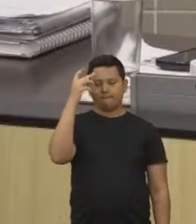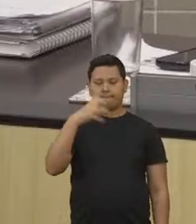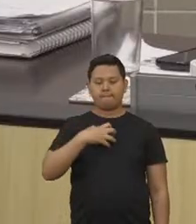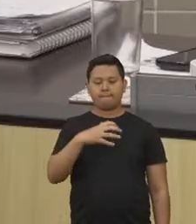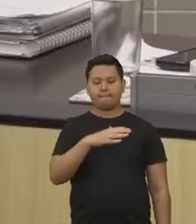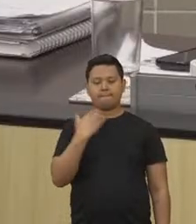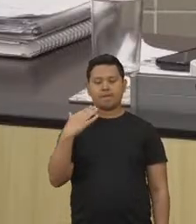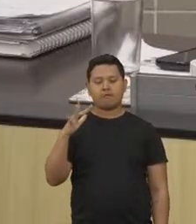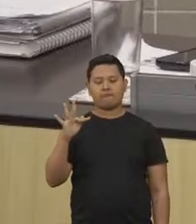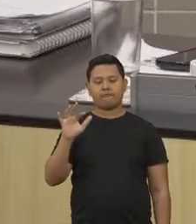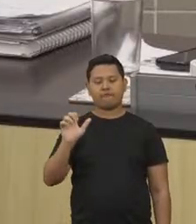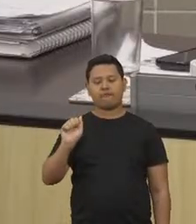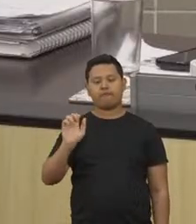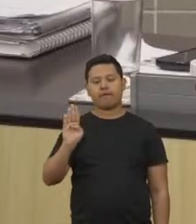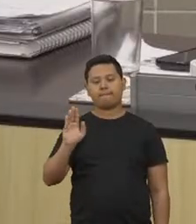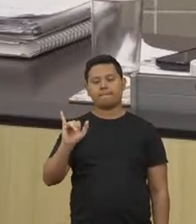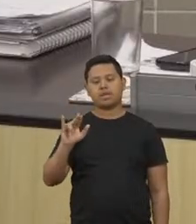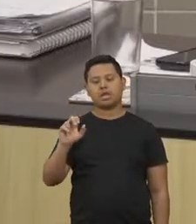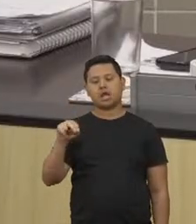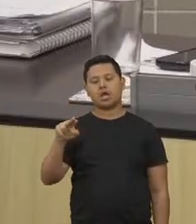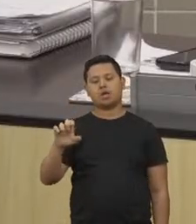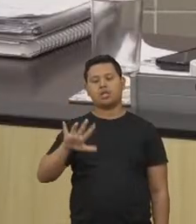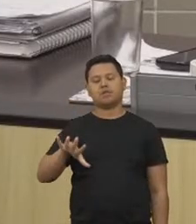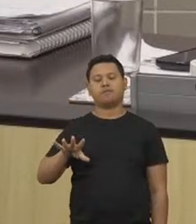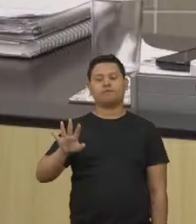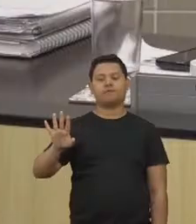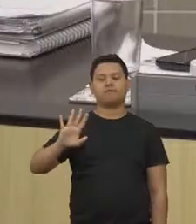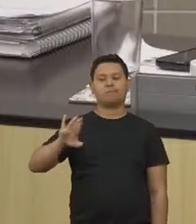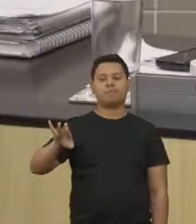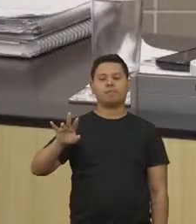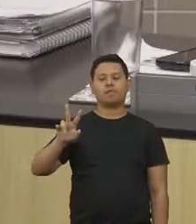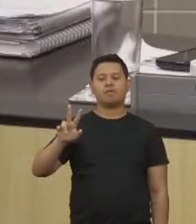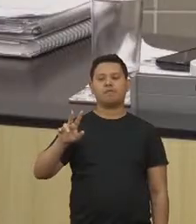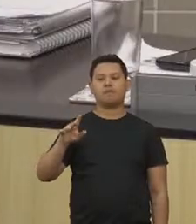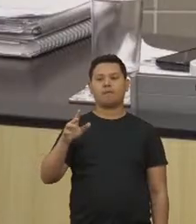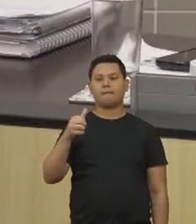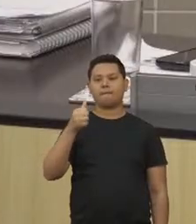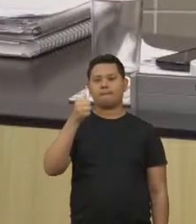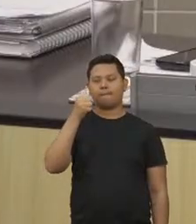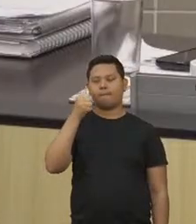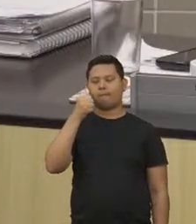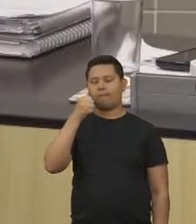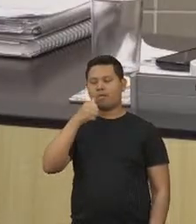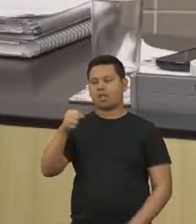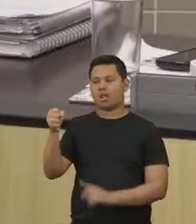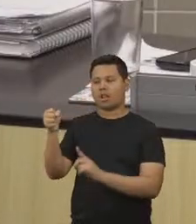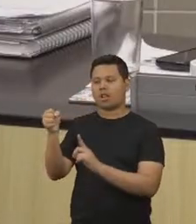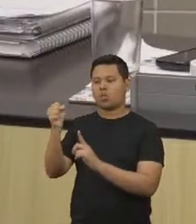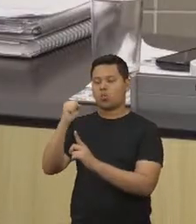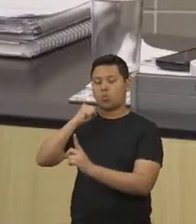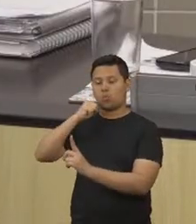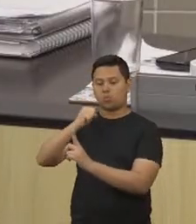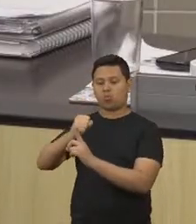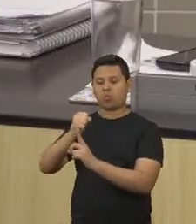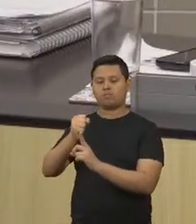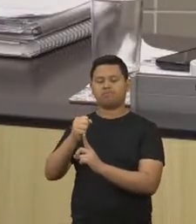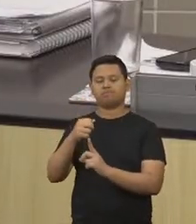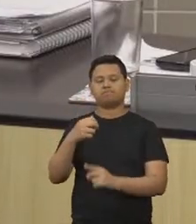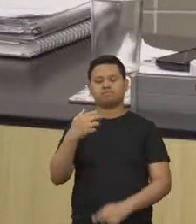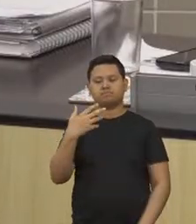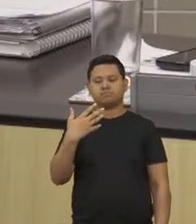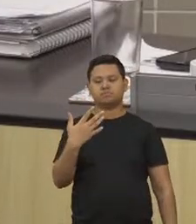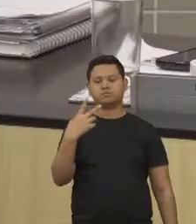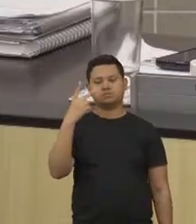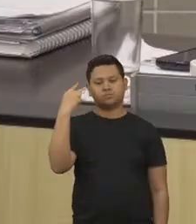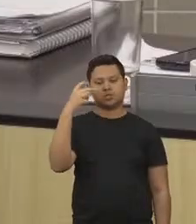Fabiane do Vale Faria, vítima de feminicídio. Voto formulado por Silfarne, Estado de Salvador, e Maria